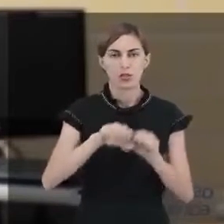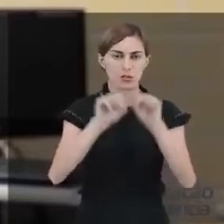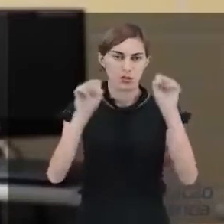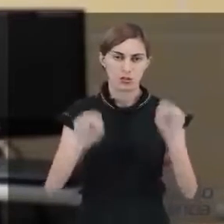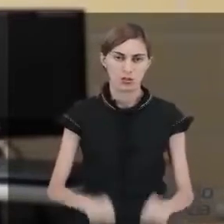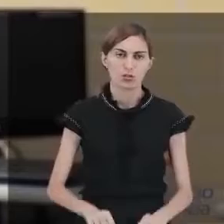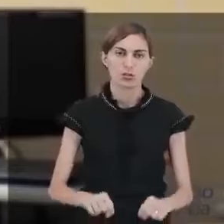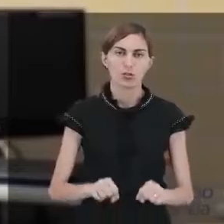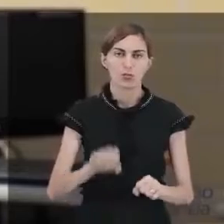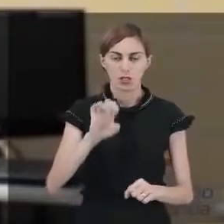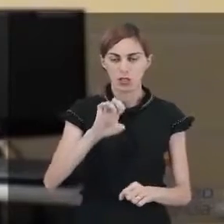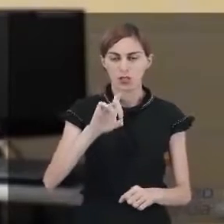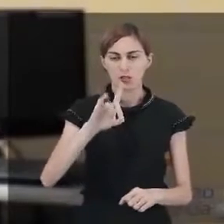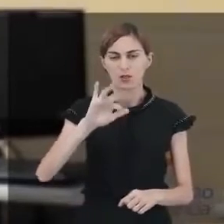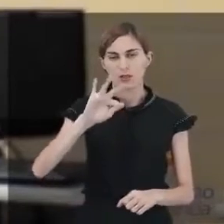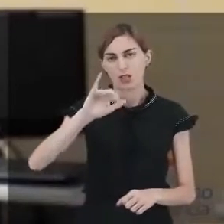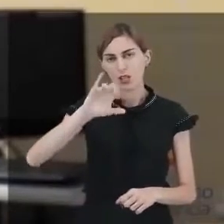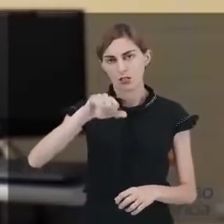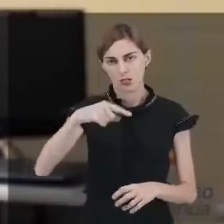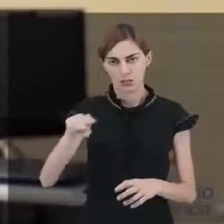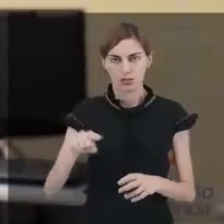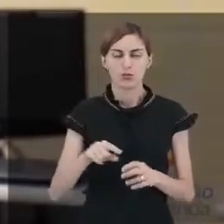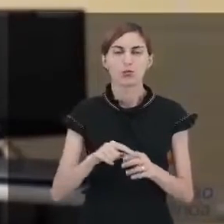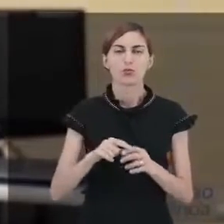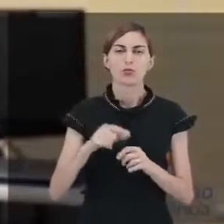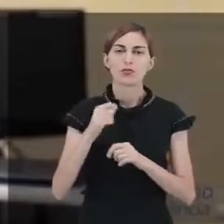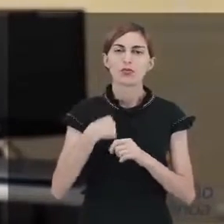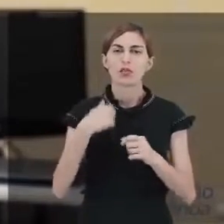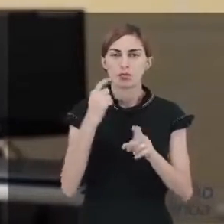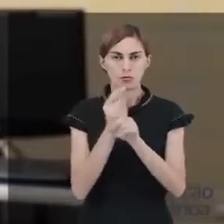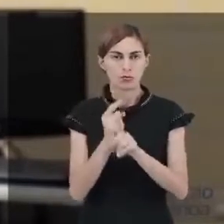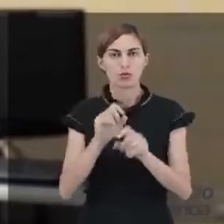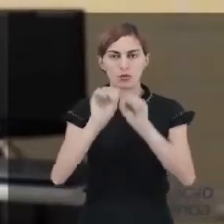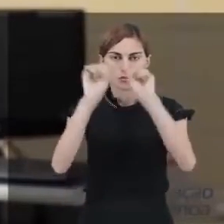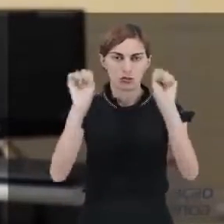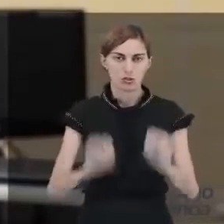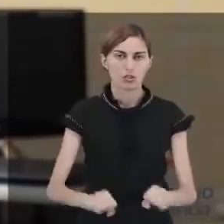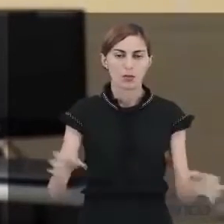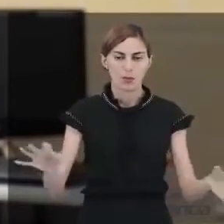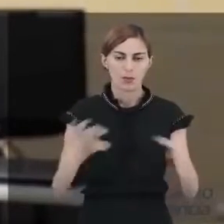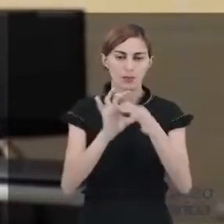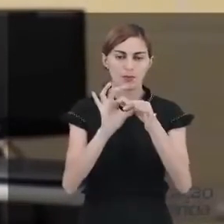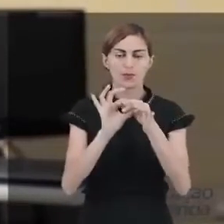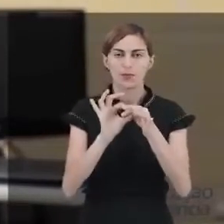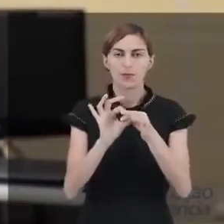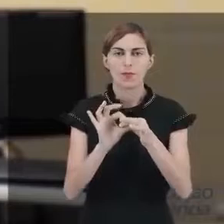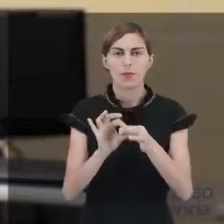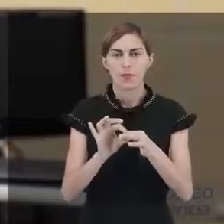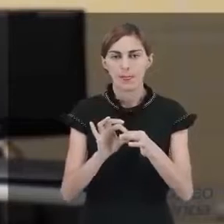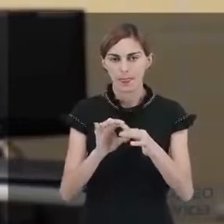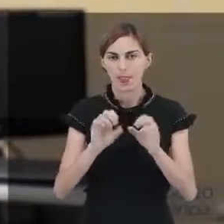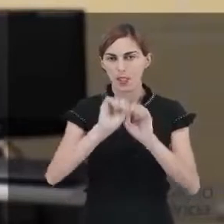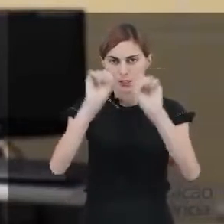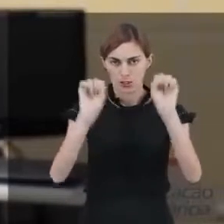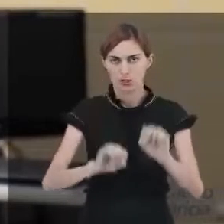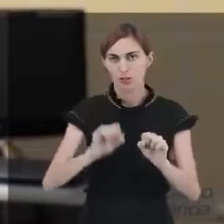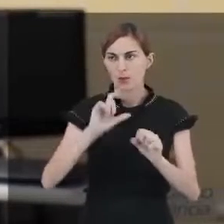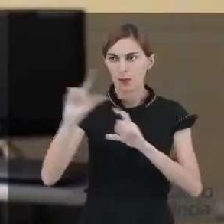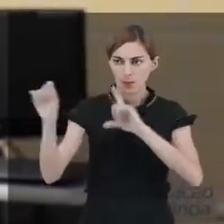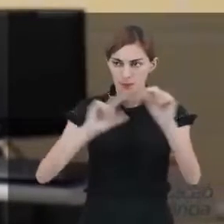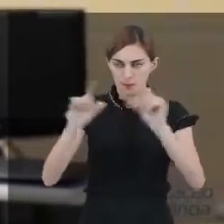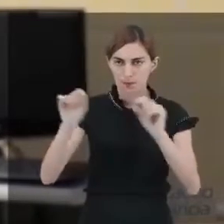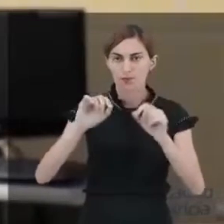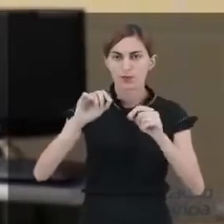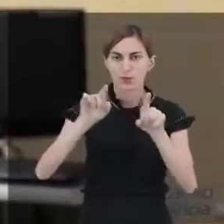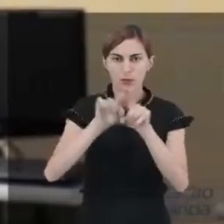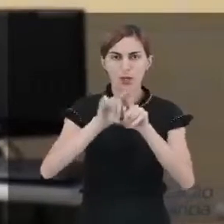de edificações. Essa evacuação de edificações, nós vamos encontrar o sistema vinculado ao sistema de evacuação, que é de